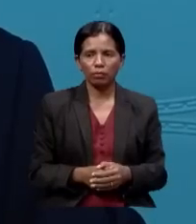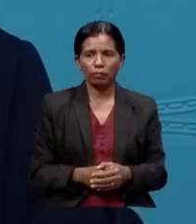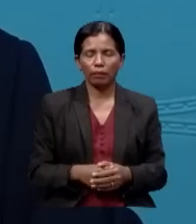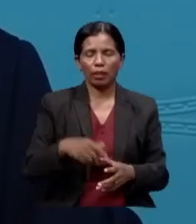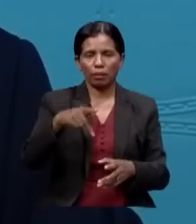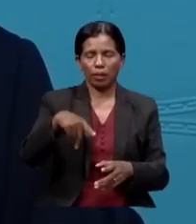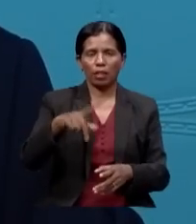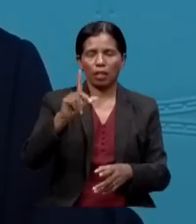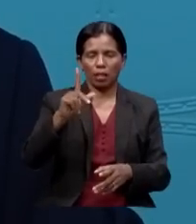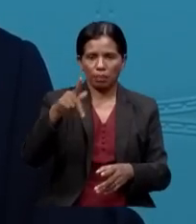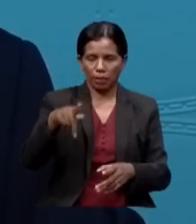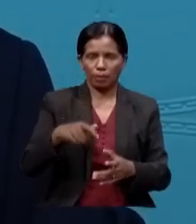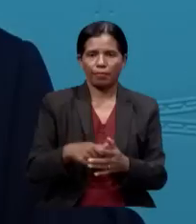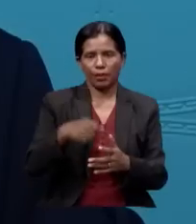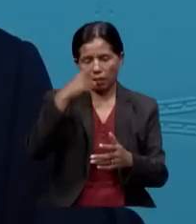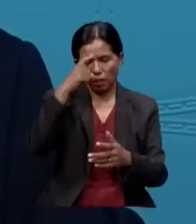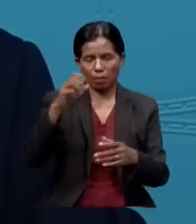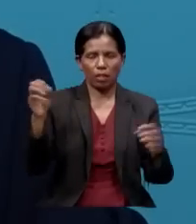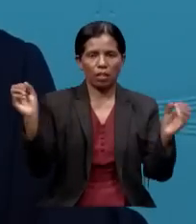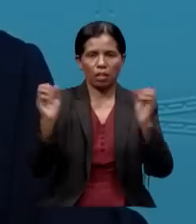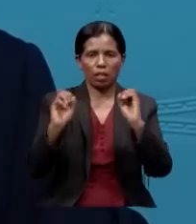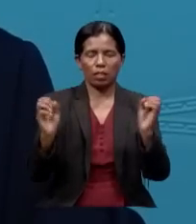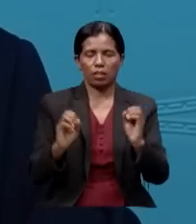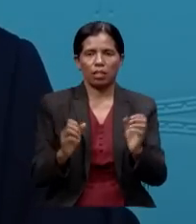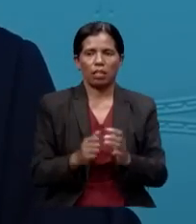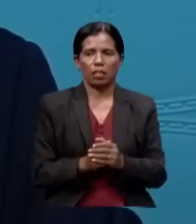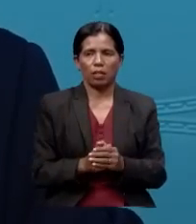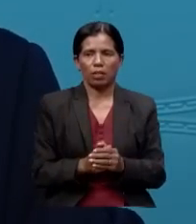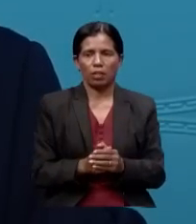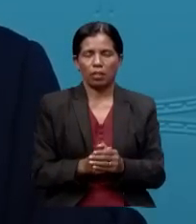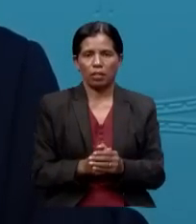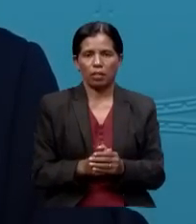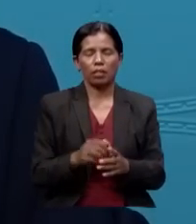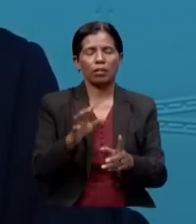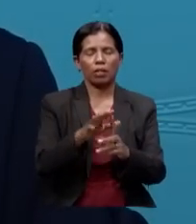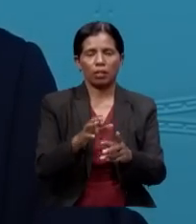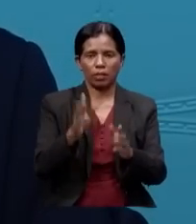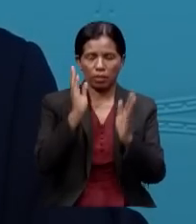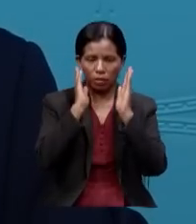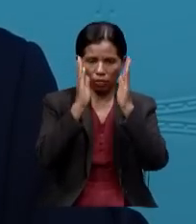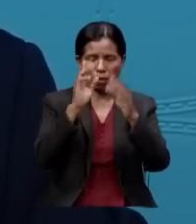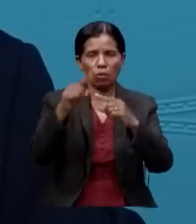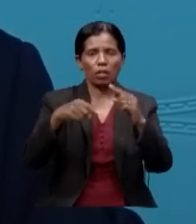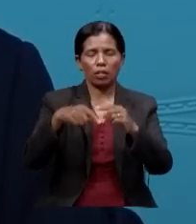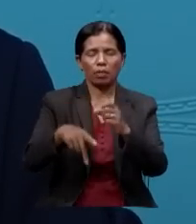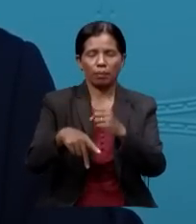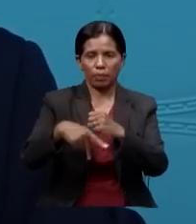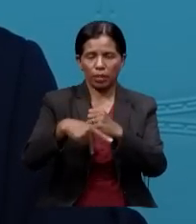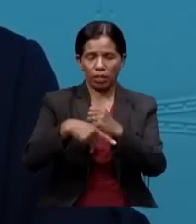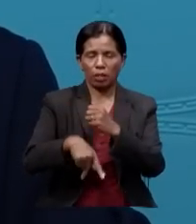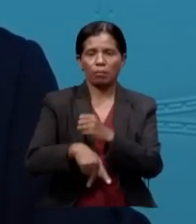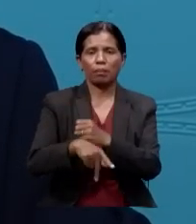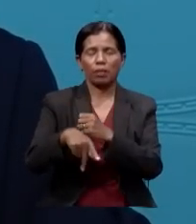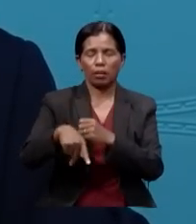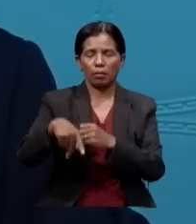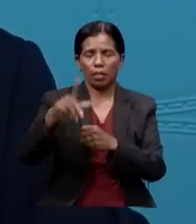PLP. Também é a razão no fundamento para o PLP, Fretlin, Kunto, no